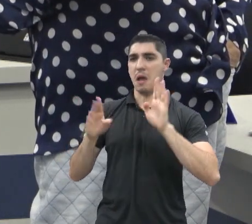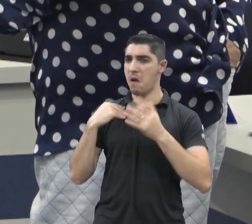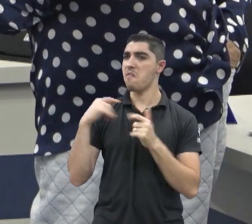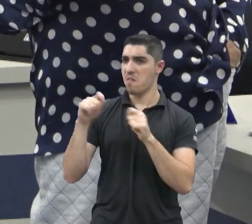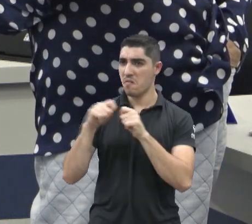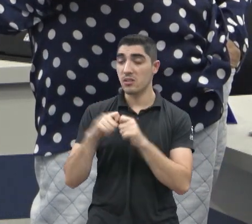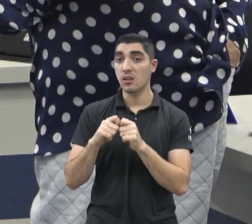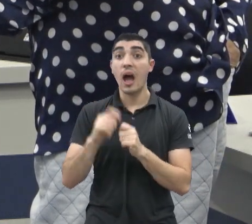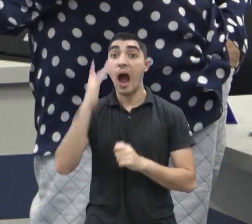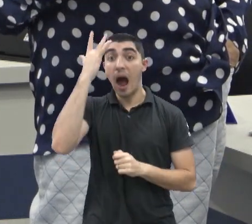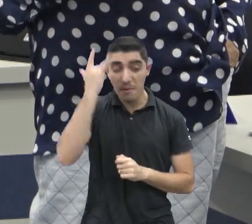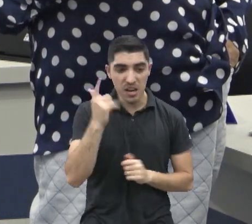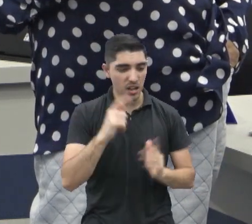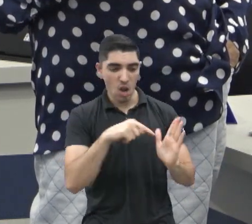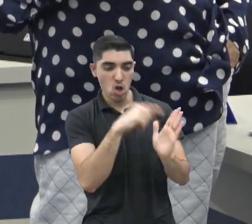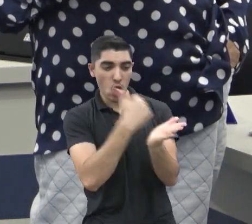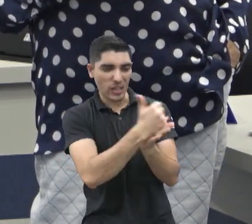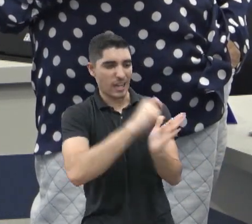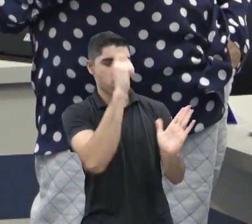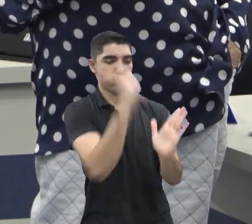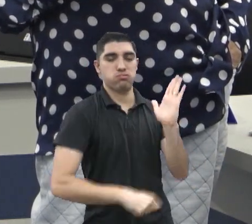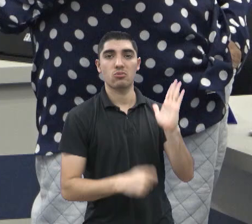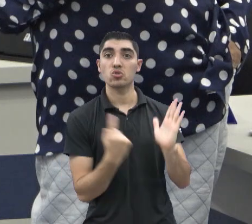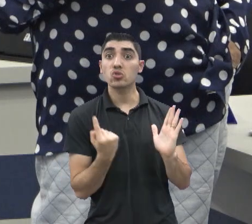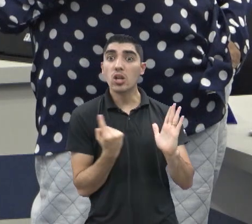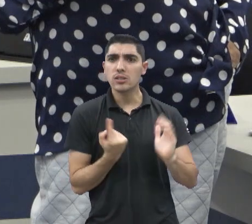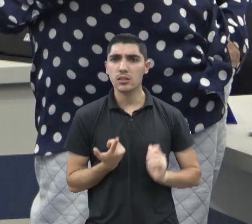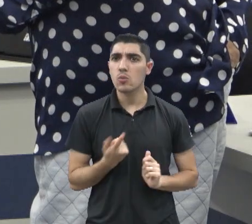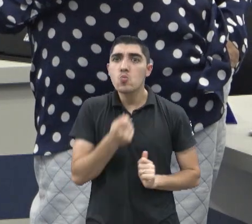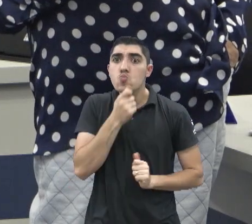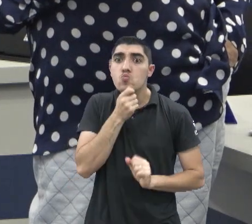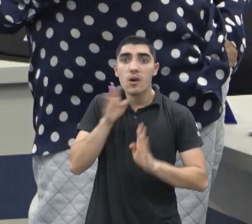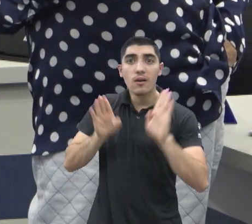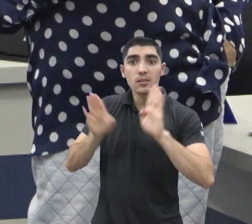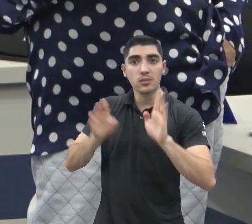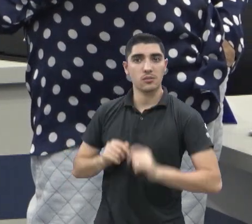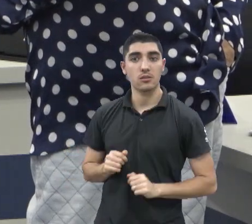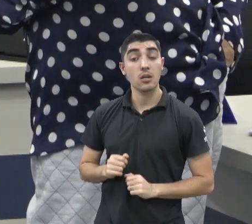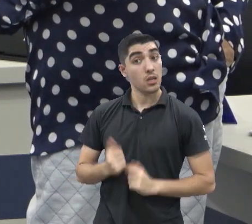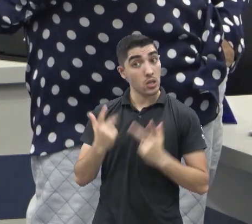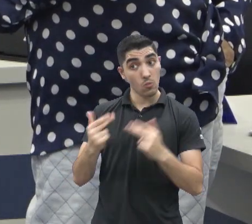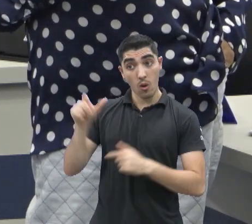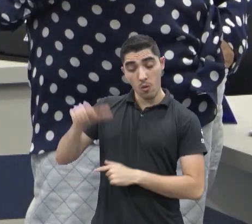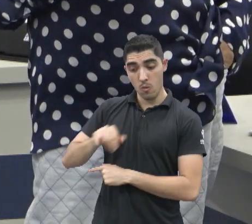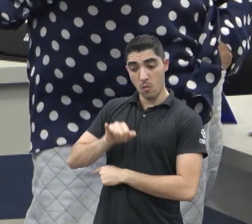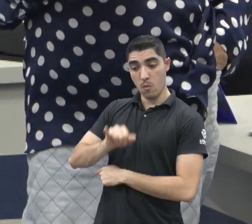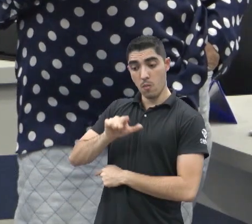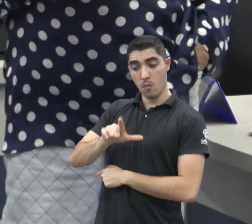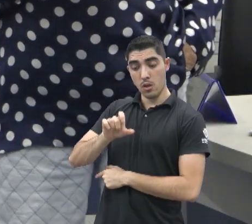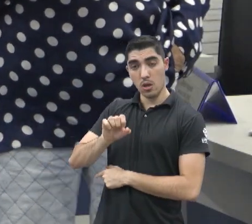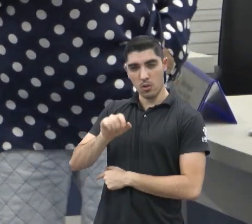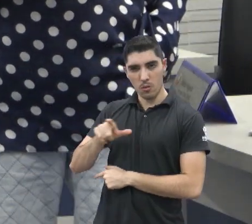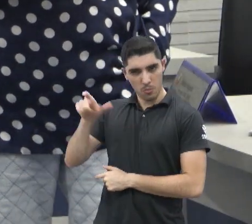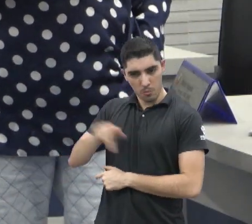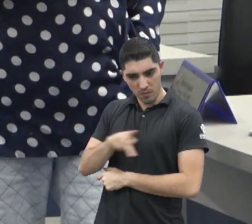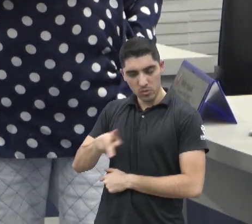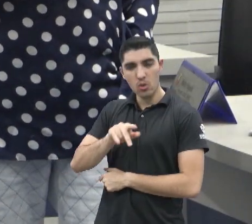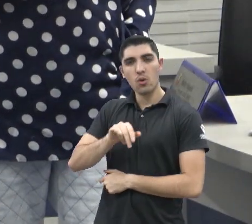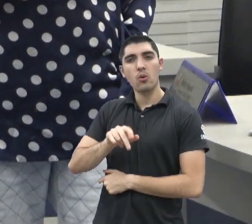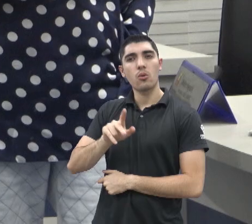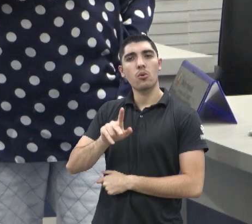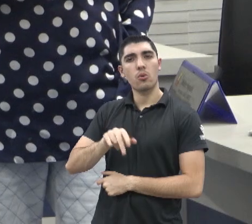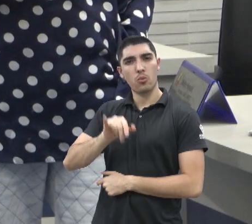honra a palavra, a gente tem que ir contra, que nem fez o professor Wilson Cabral, não ficar sentado e